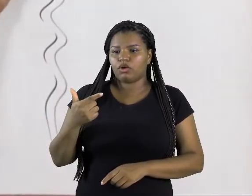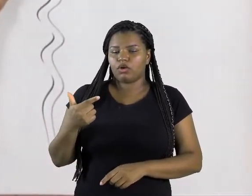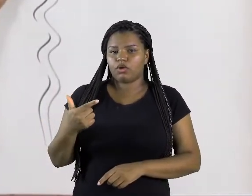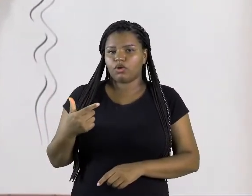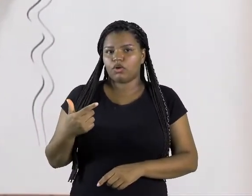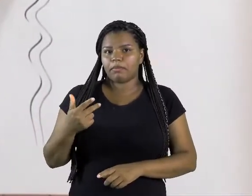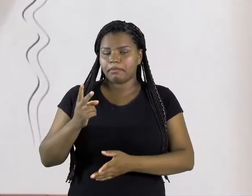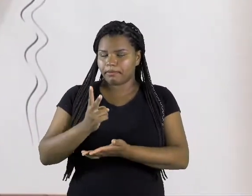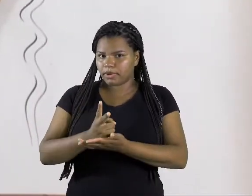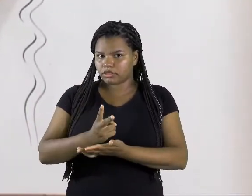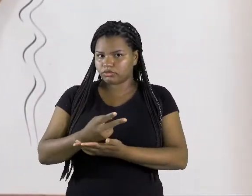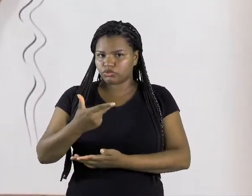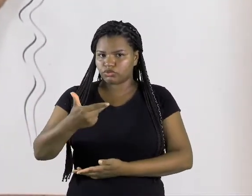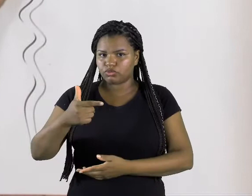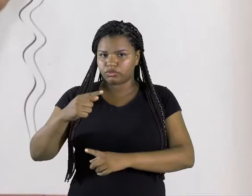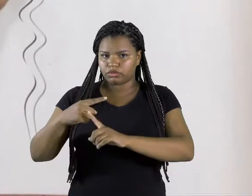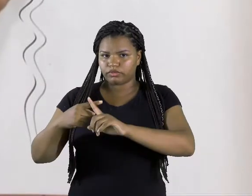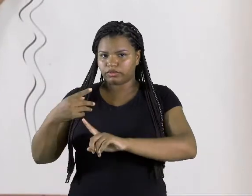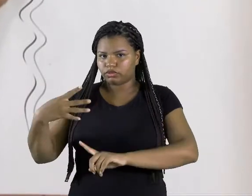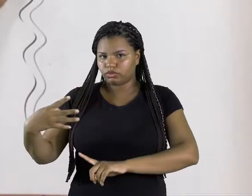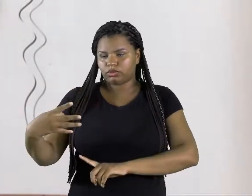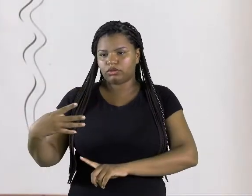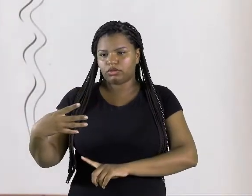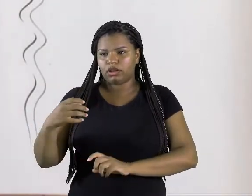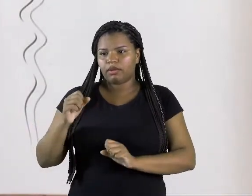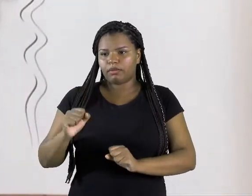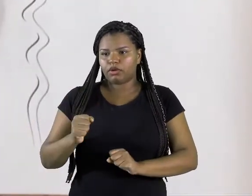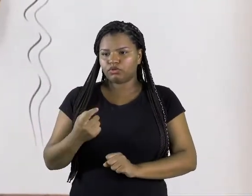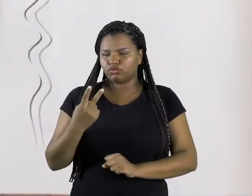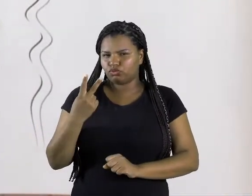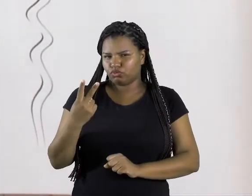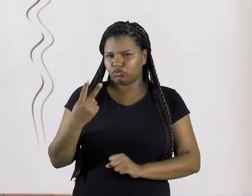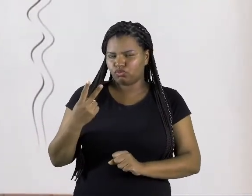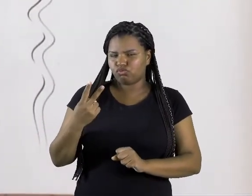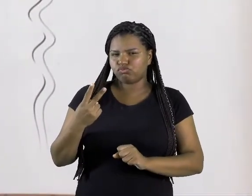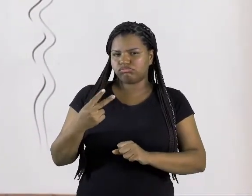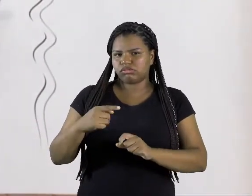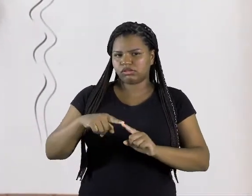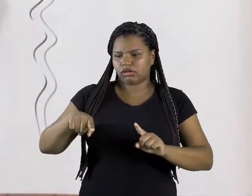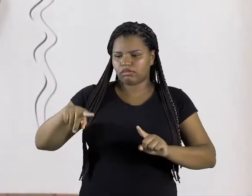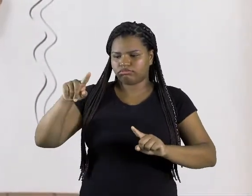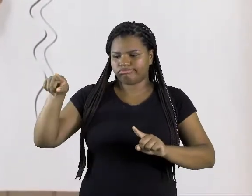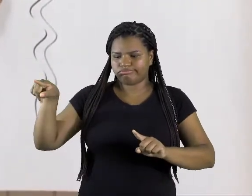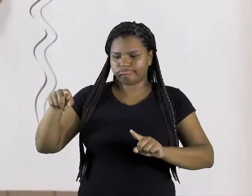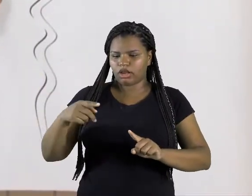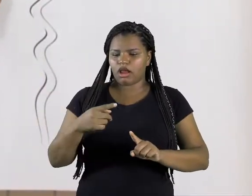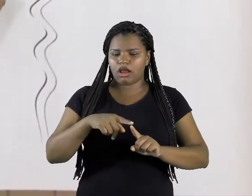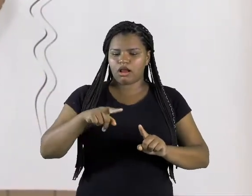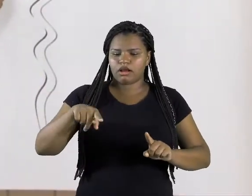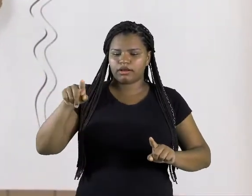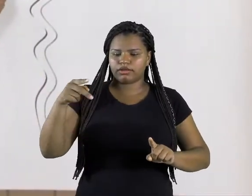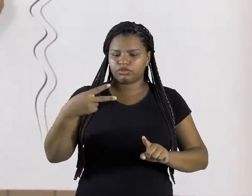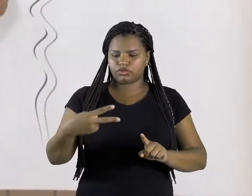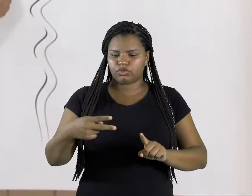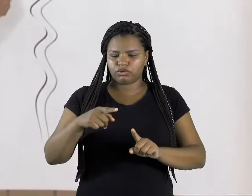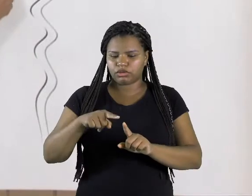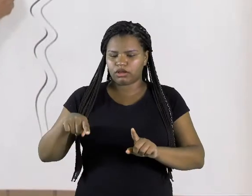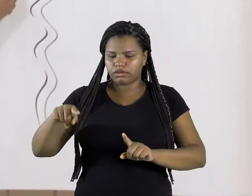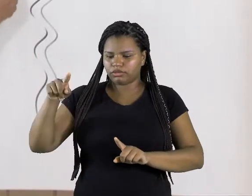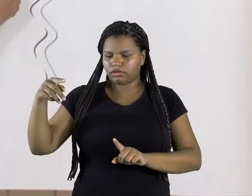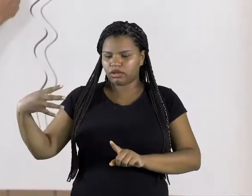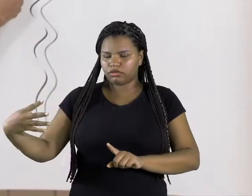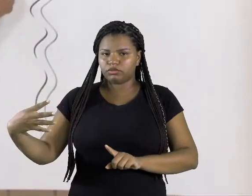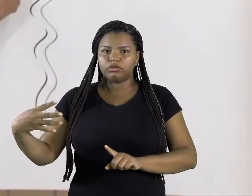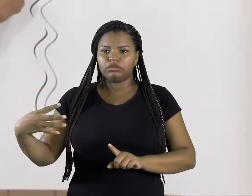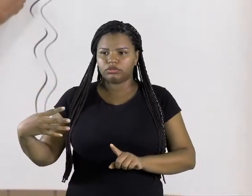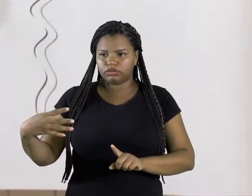Ou seja, eu posso separar em duas raízes, raiz de 2 e raiz do 4. Raiz quadrada do 4 eu tenho o valor exato, então eu